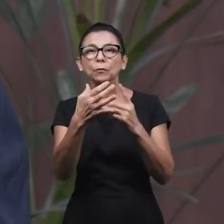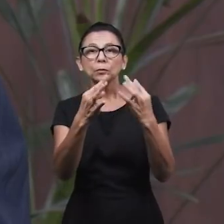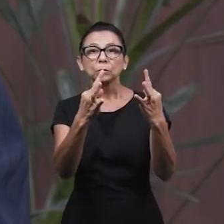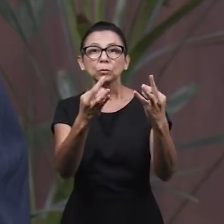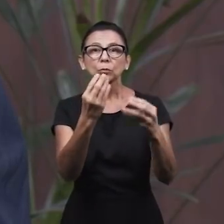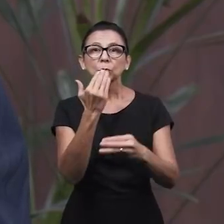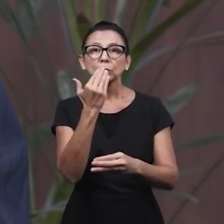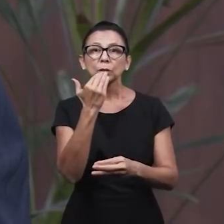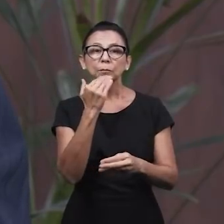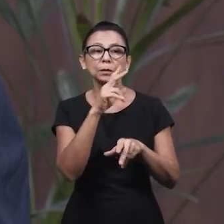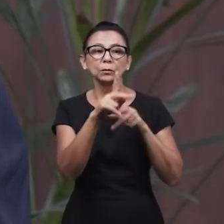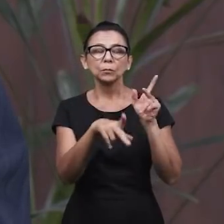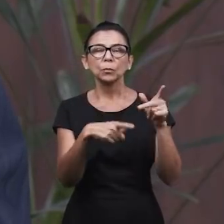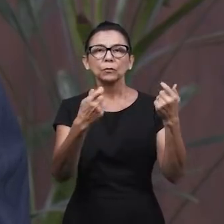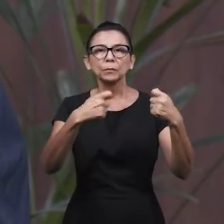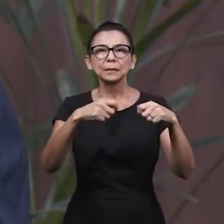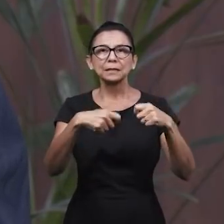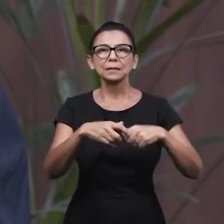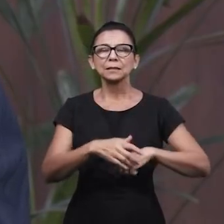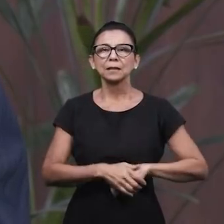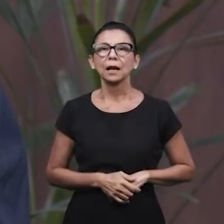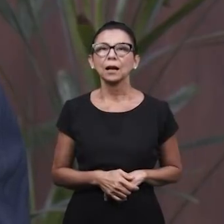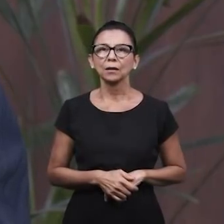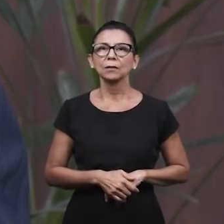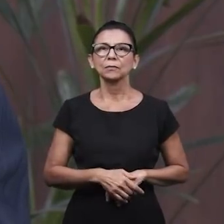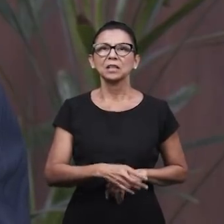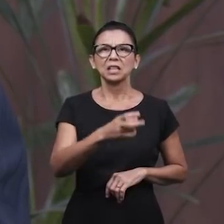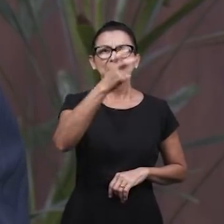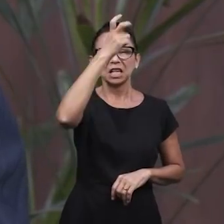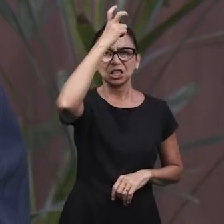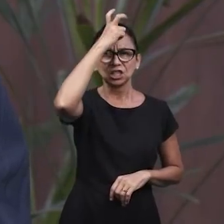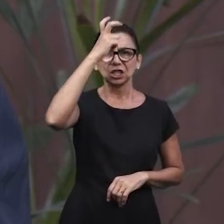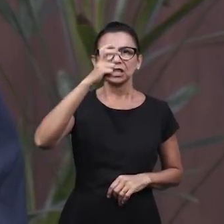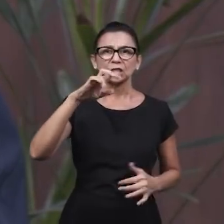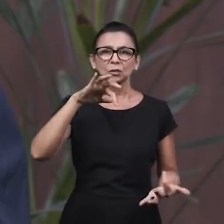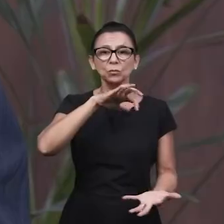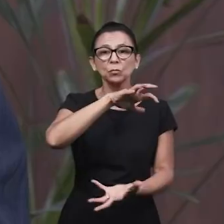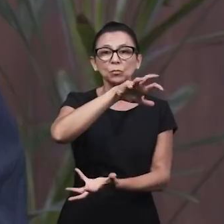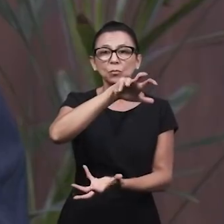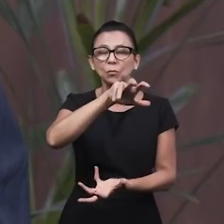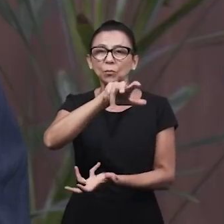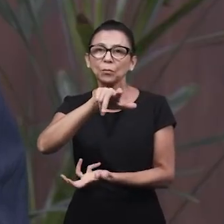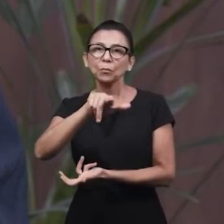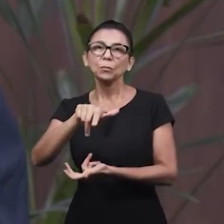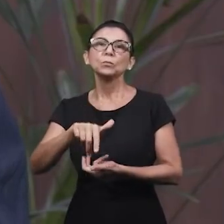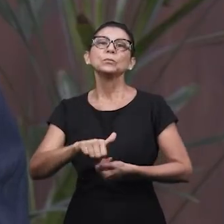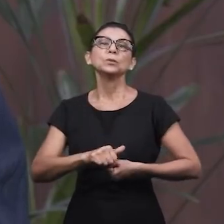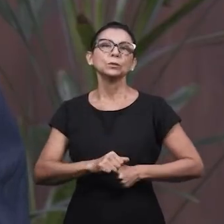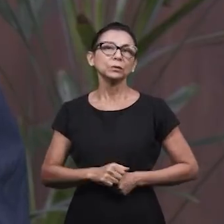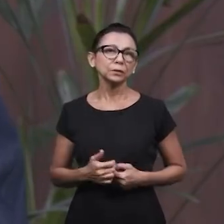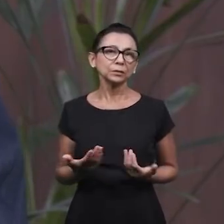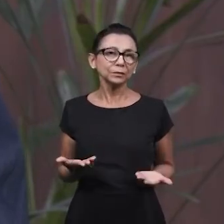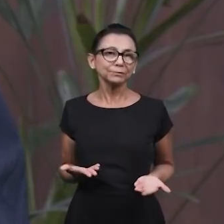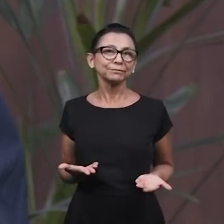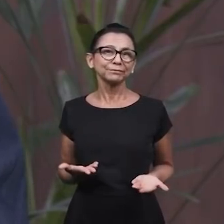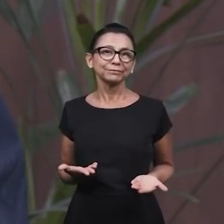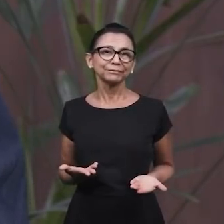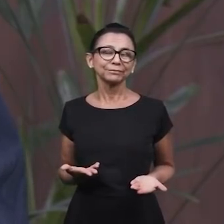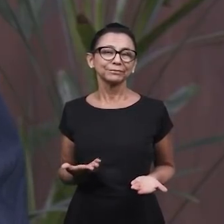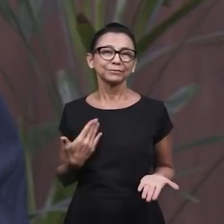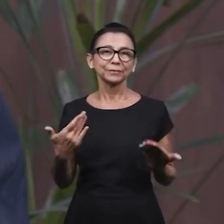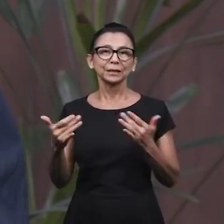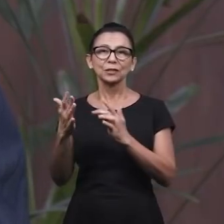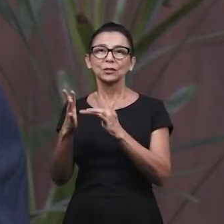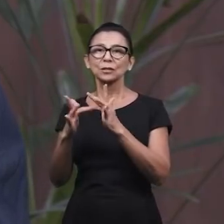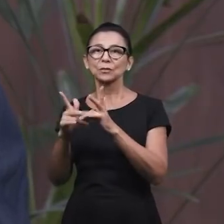que o povo precisava, não só o povo dele, mas os egípcios e o mundo inteiro. O alimento foi provido por José, figura de Jesus como